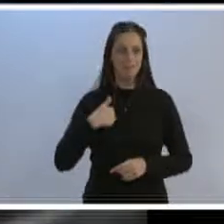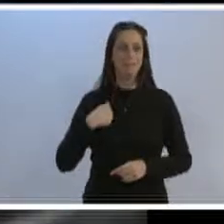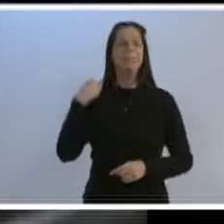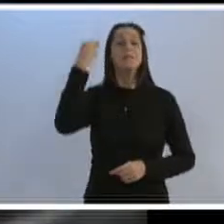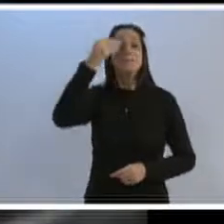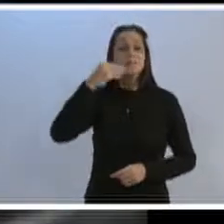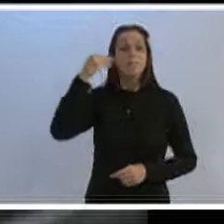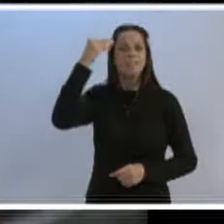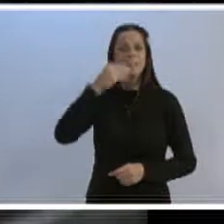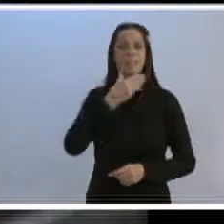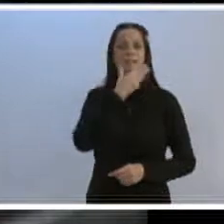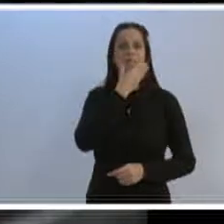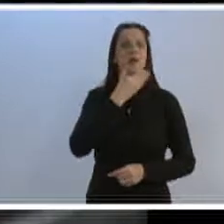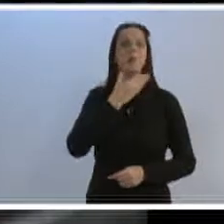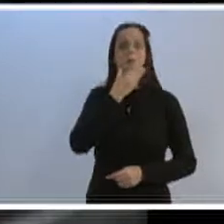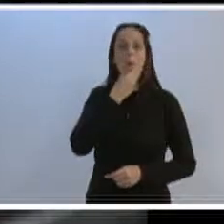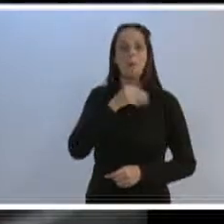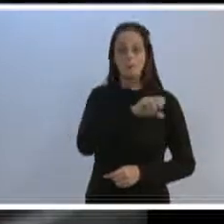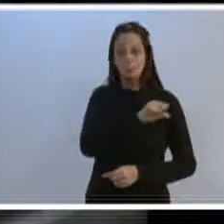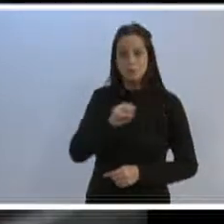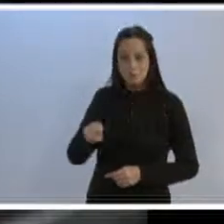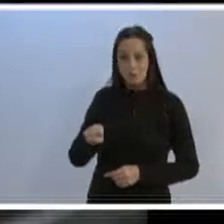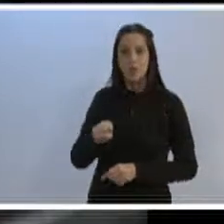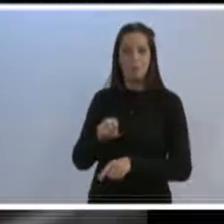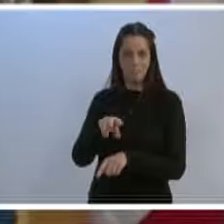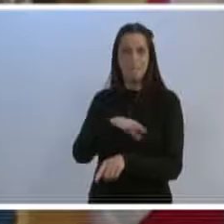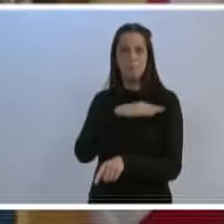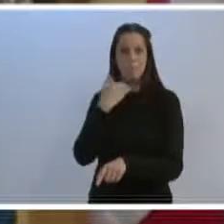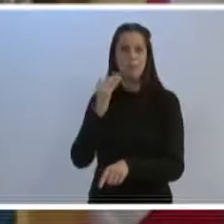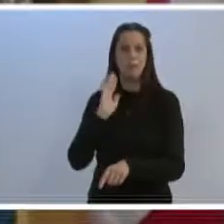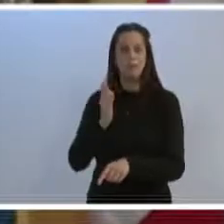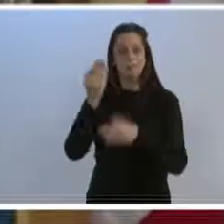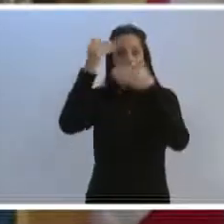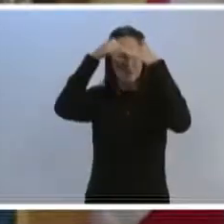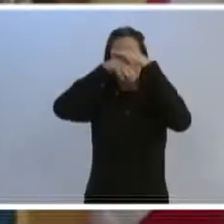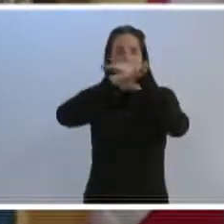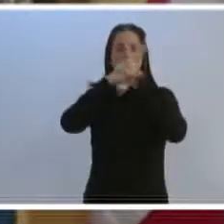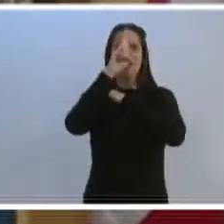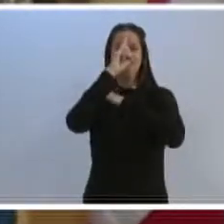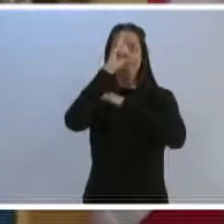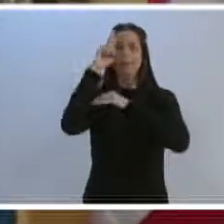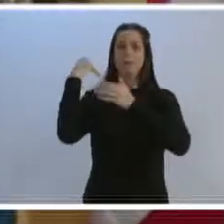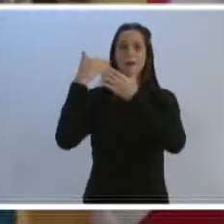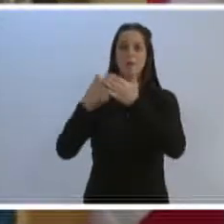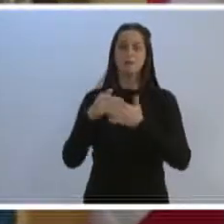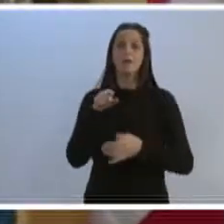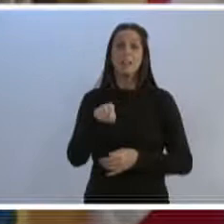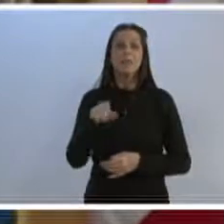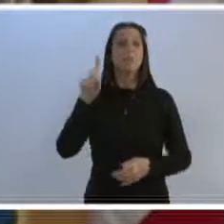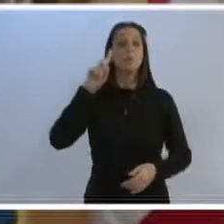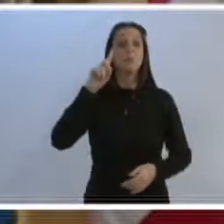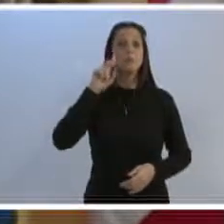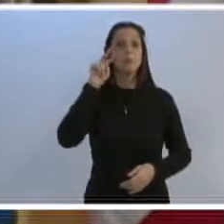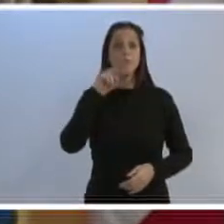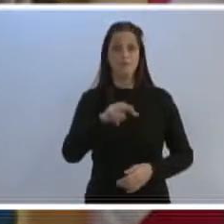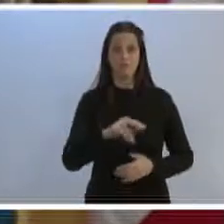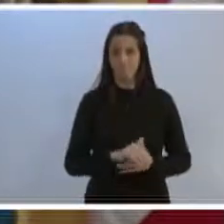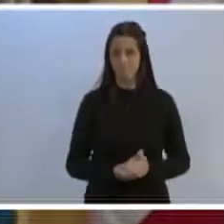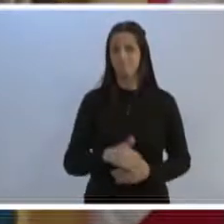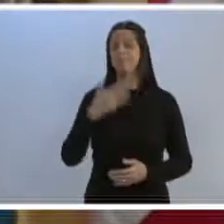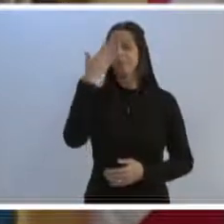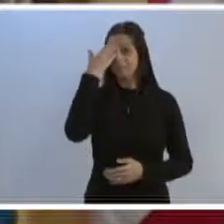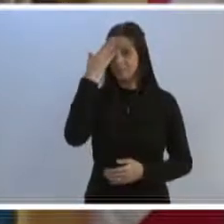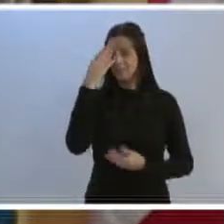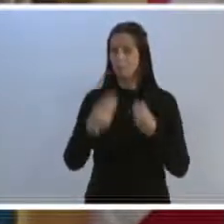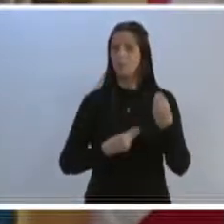aquela cena fica na cabeça da gente por muitos anos eles vivem isso diariamente e eles sabem o quanto o